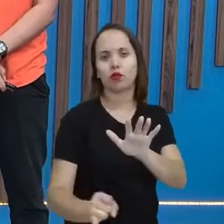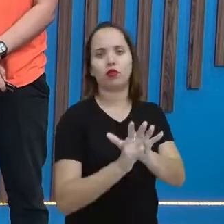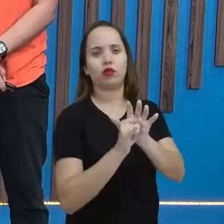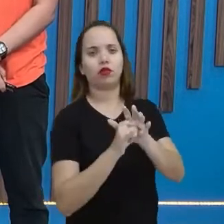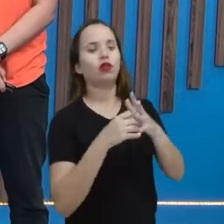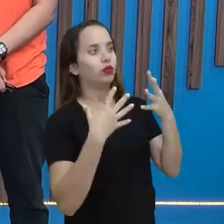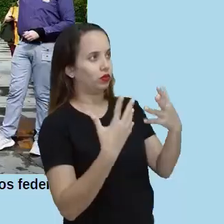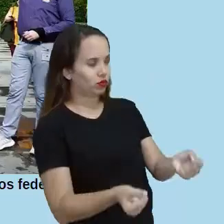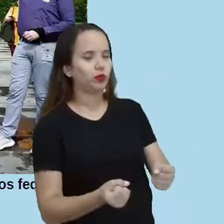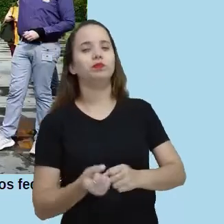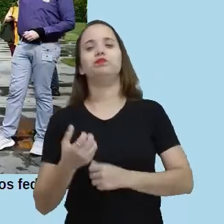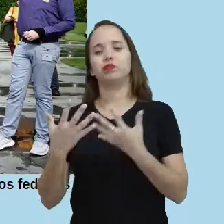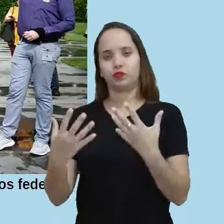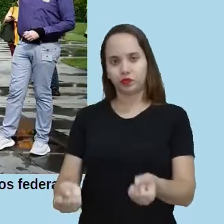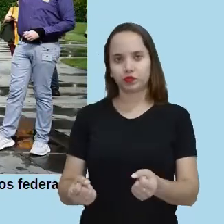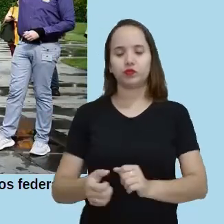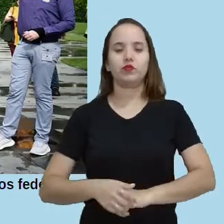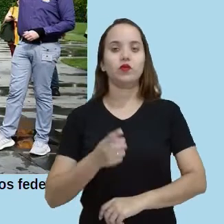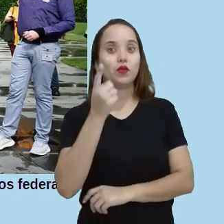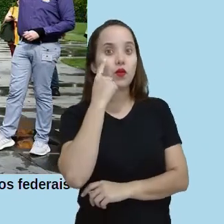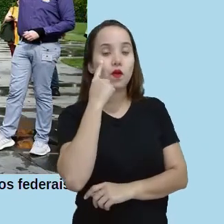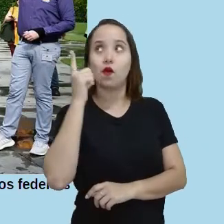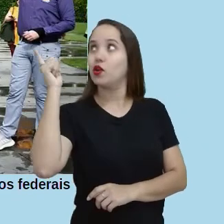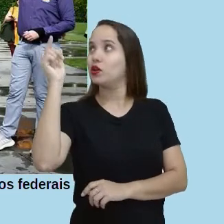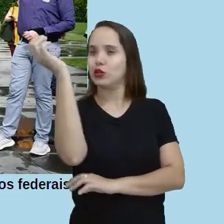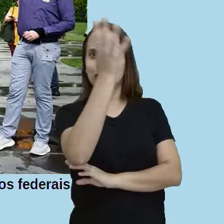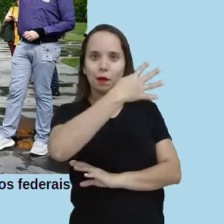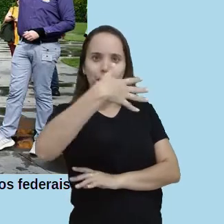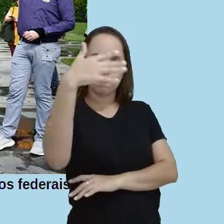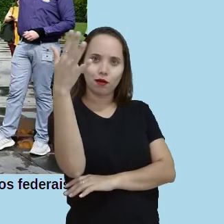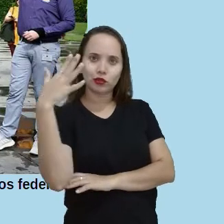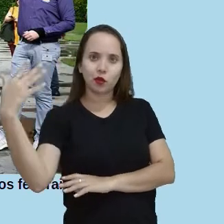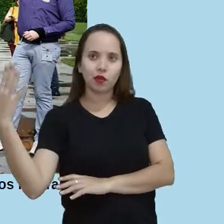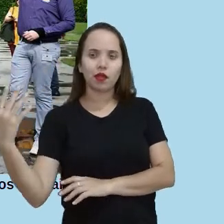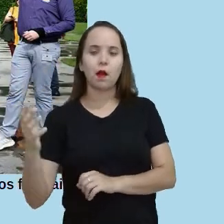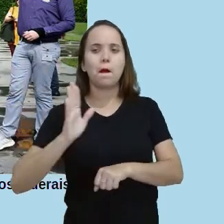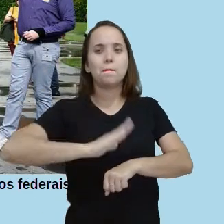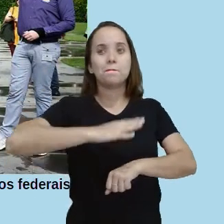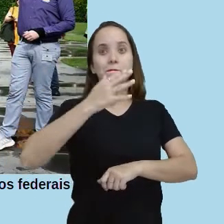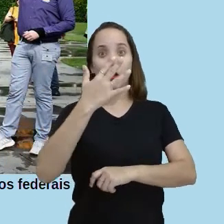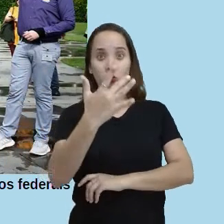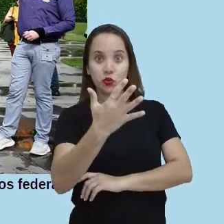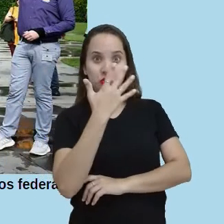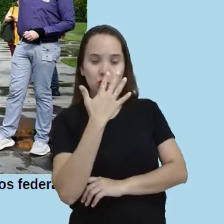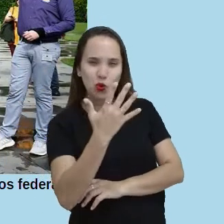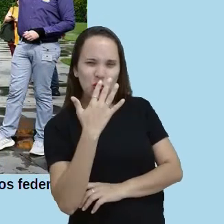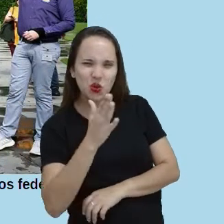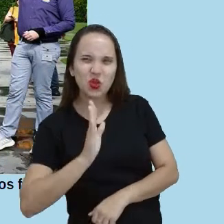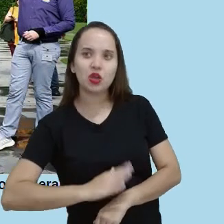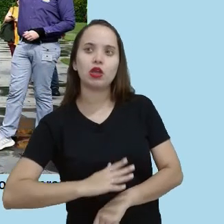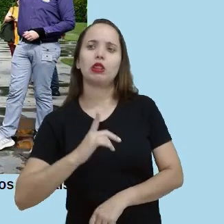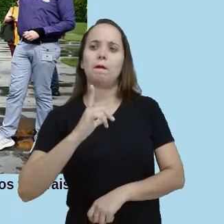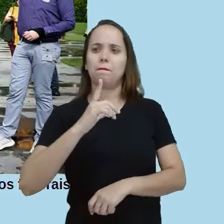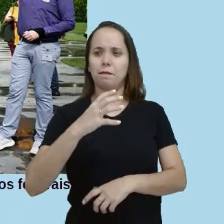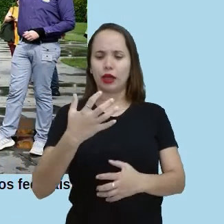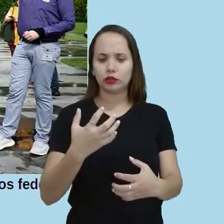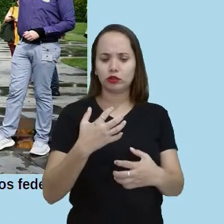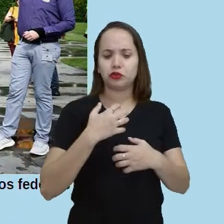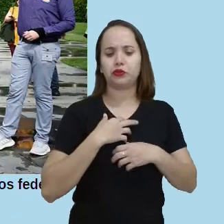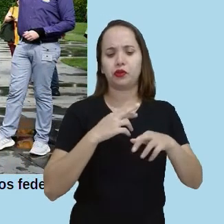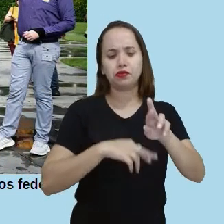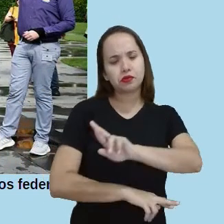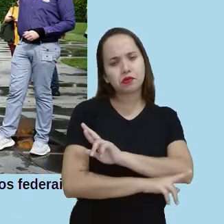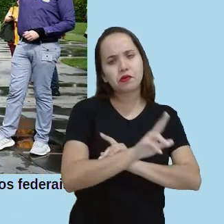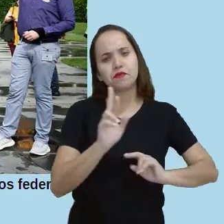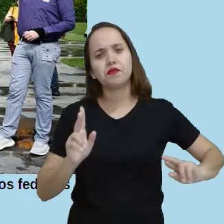Simbora. Olha essa bandeira aí. Quanto mais colorida ela é, quer dizer que tem mais formas